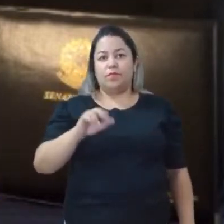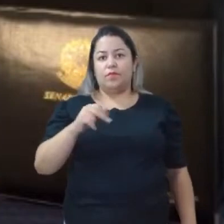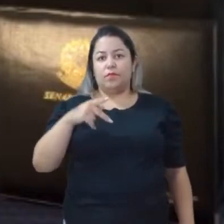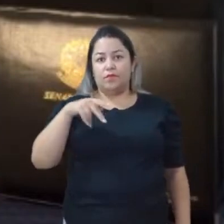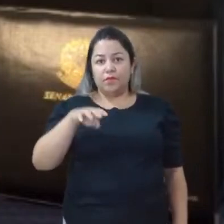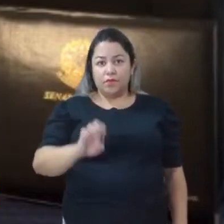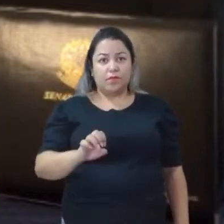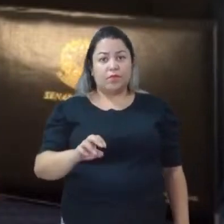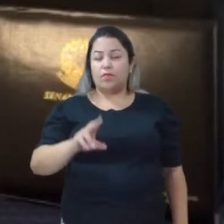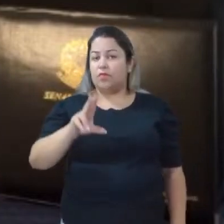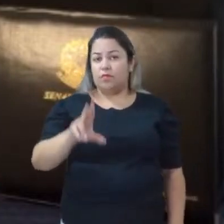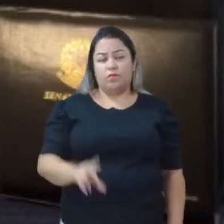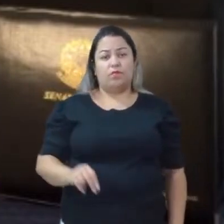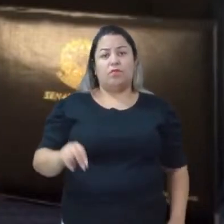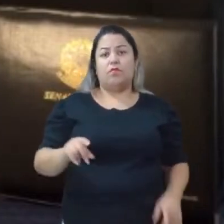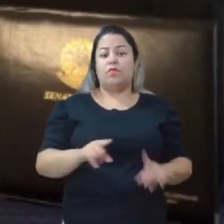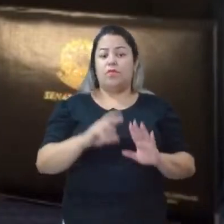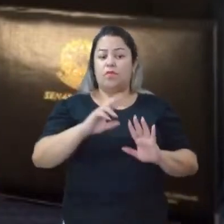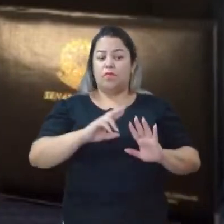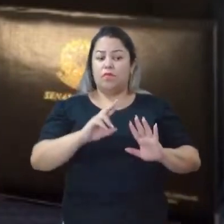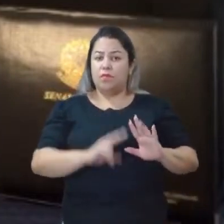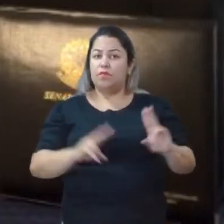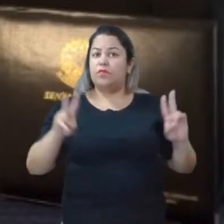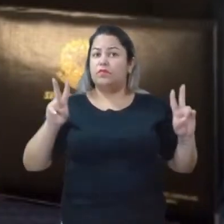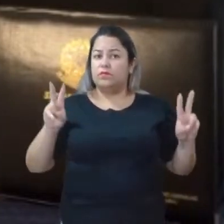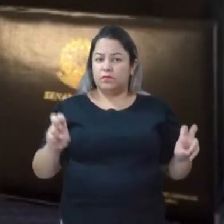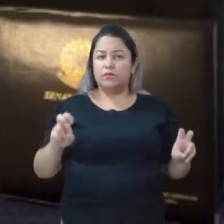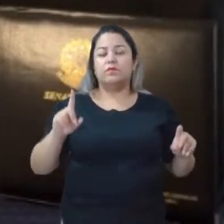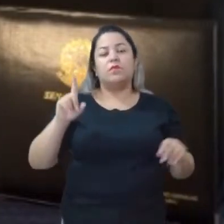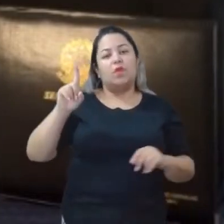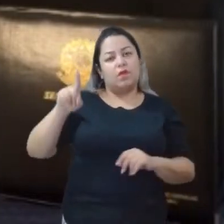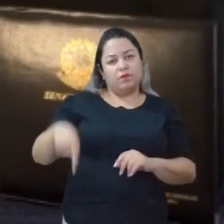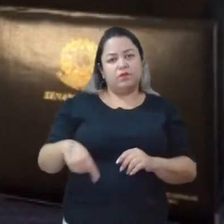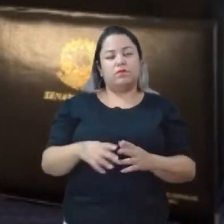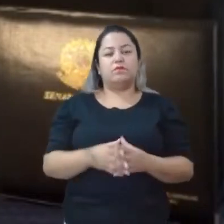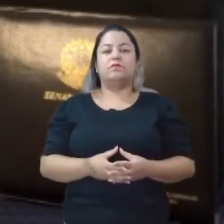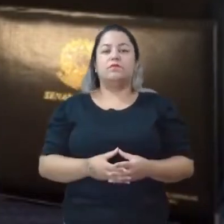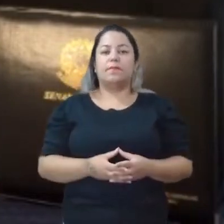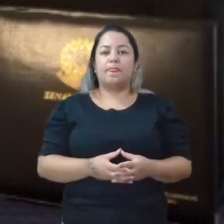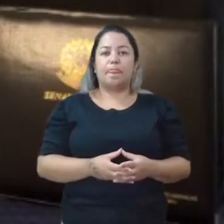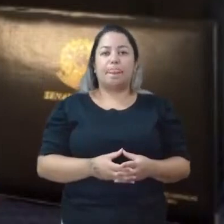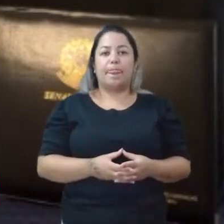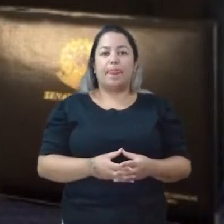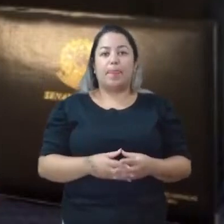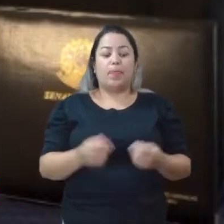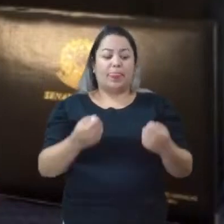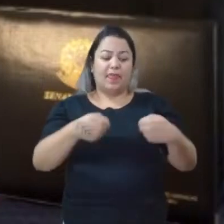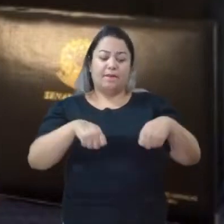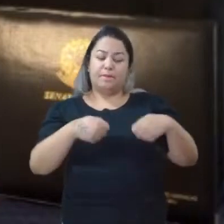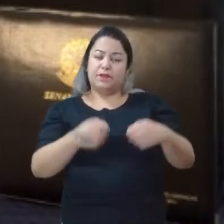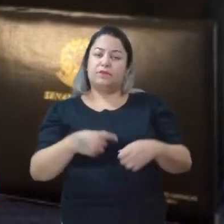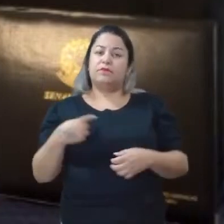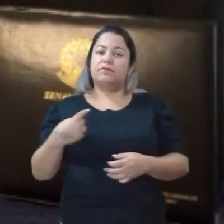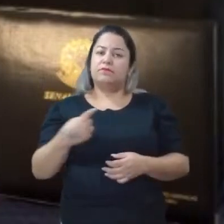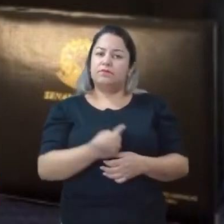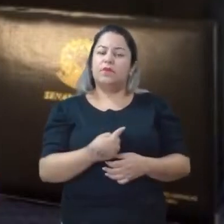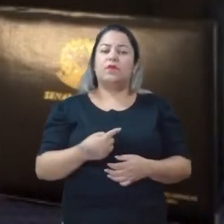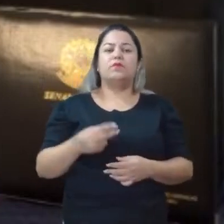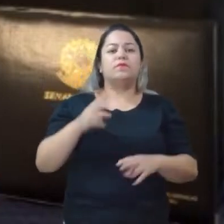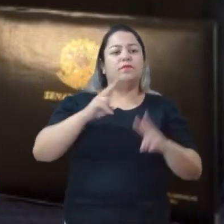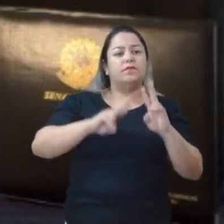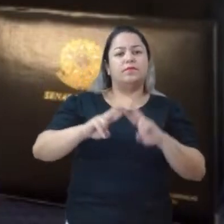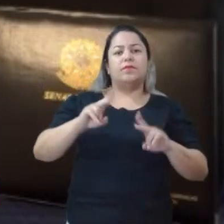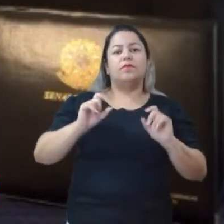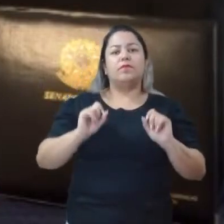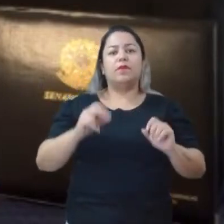isso não foi uma exceção. A regra foi essa, né? Então, é preciso que a gente reveja o que está